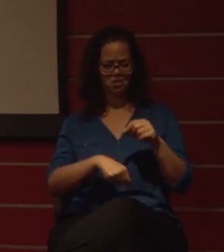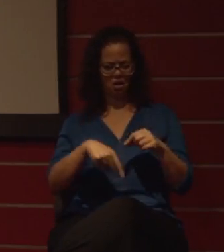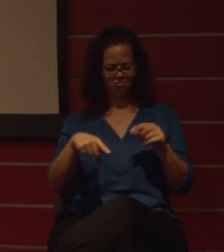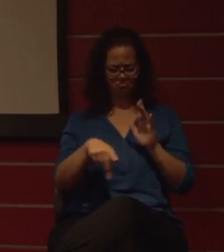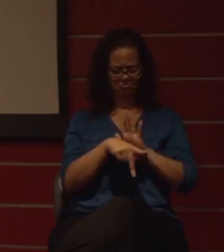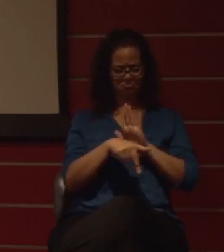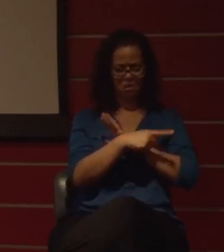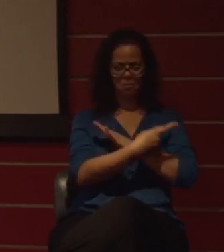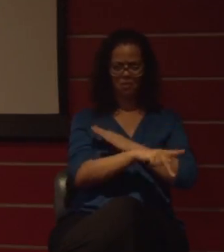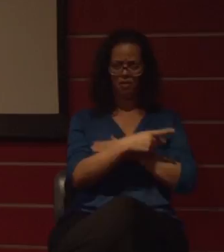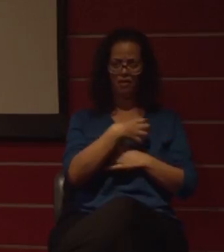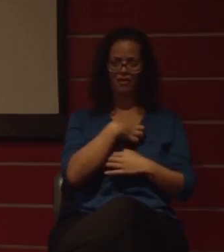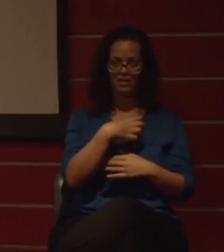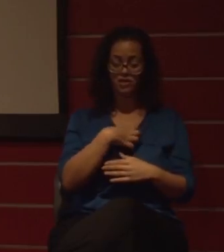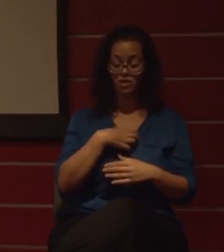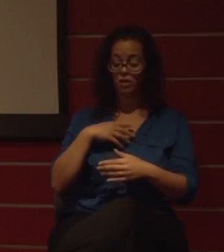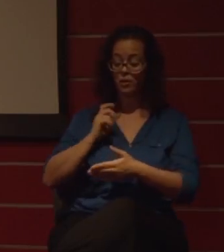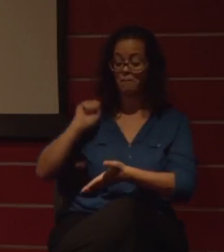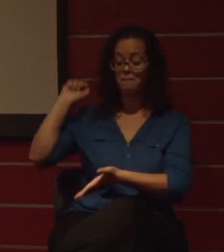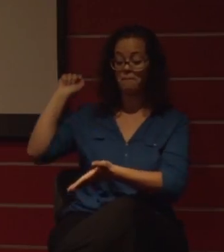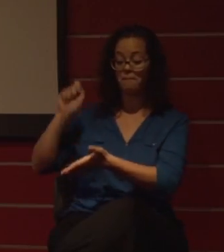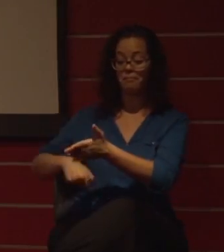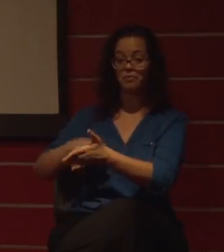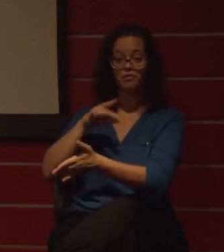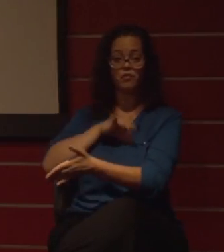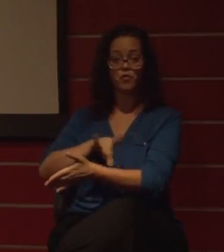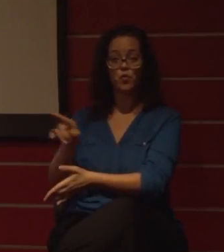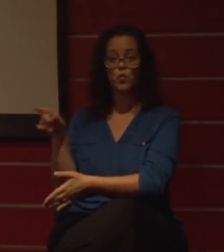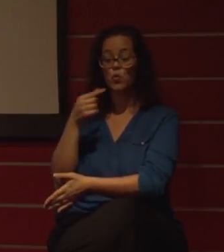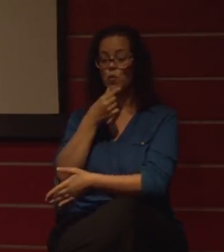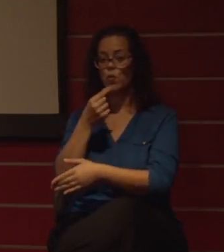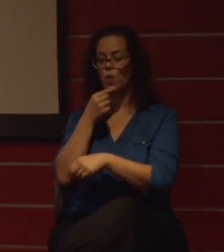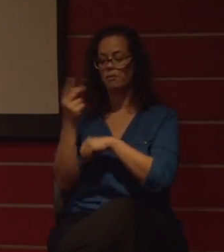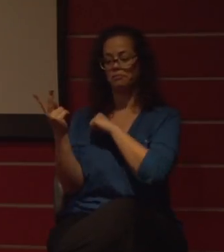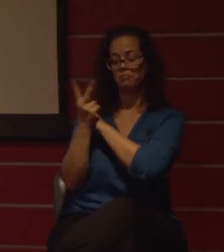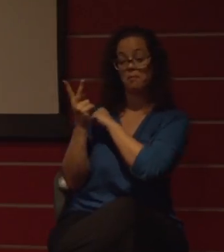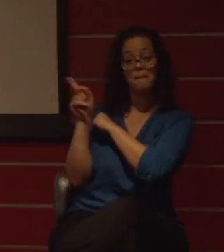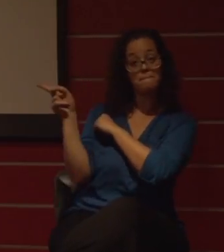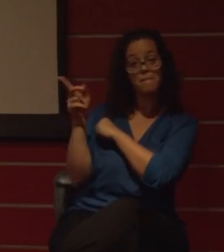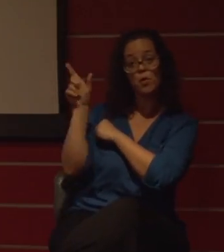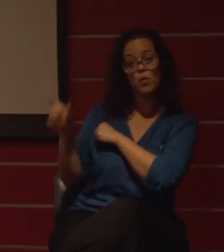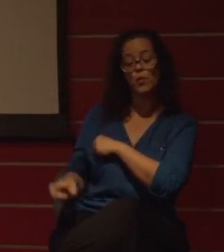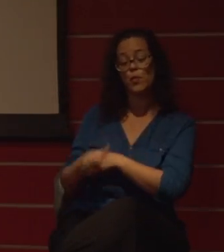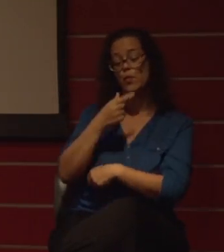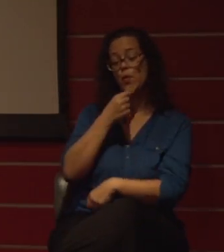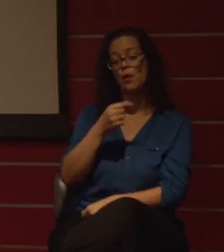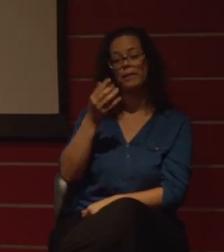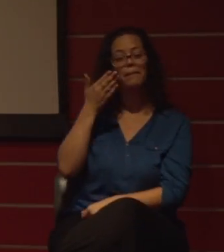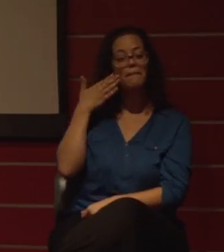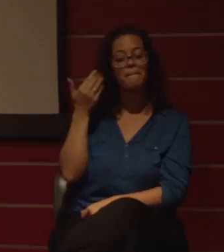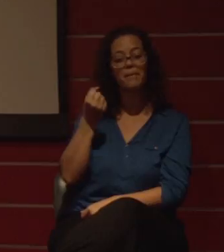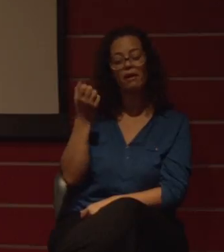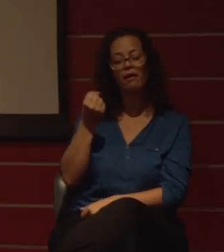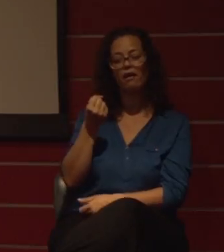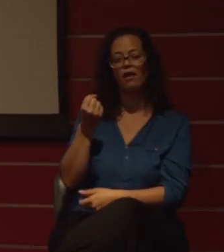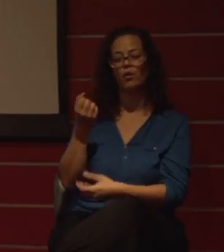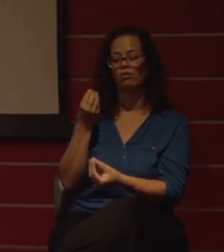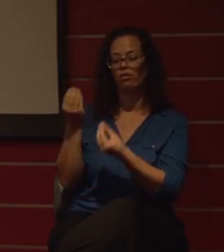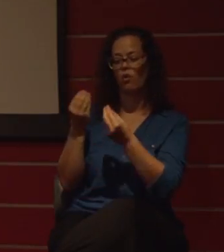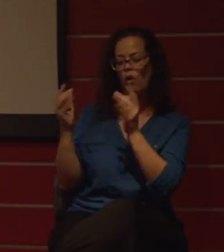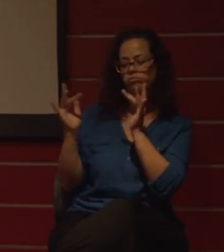vida né contratando um guarda-costa branco e e ver como é que essa relação aí que que que